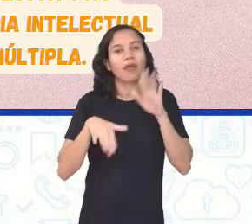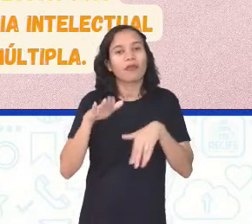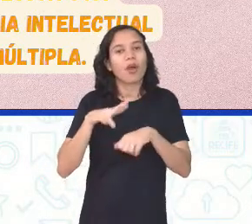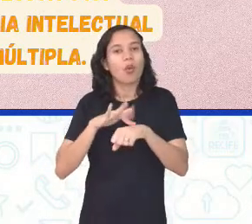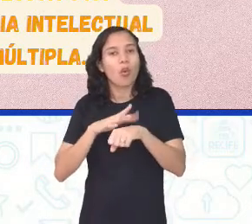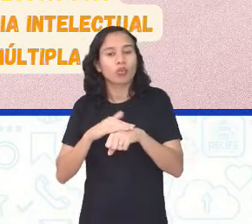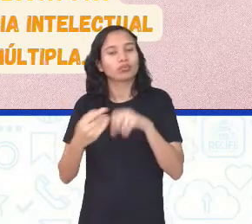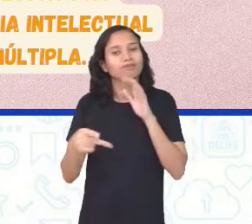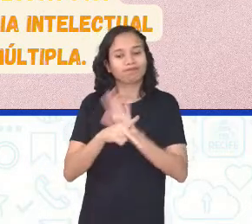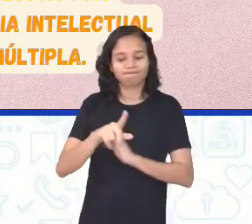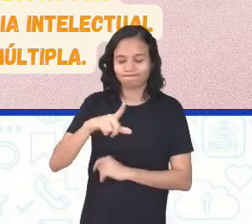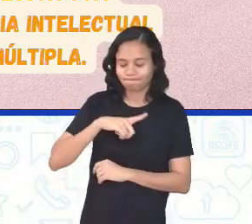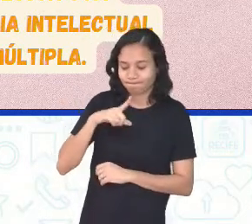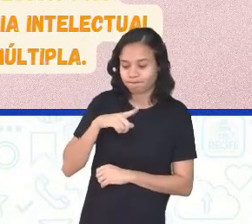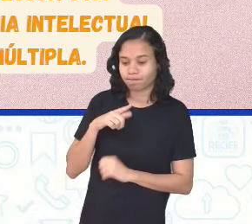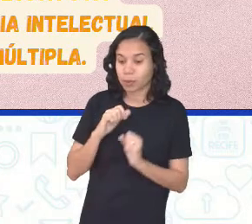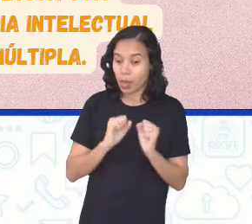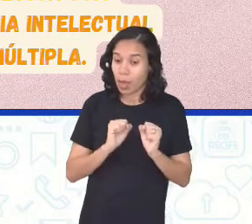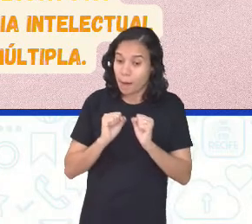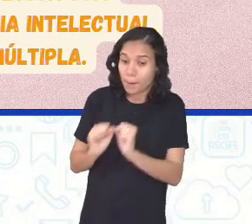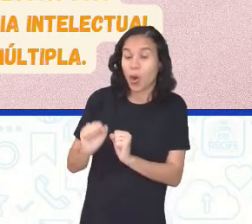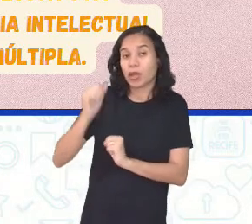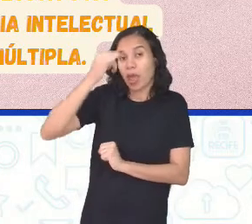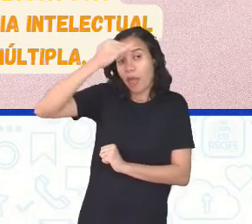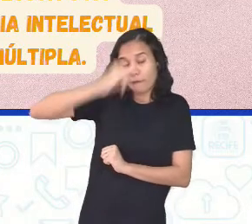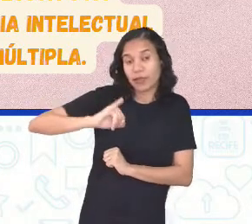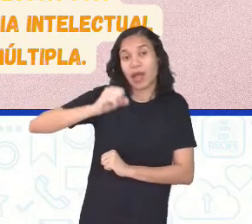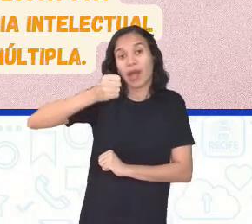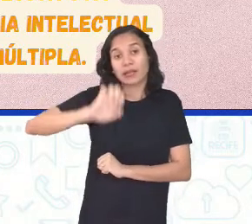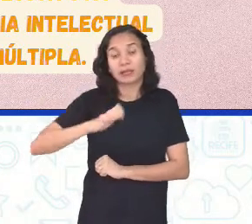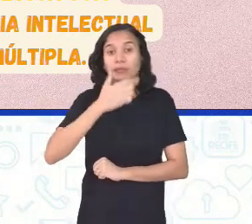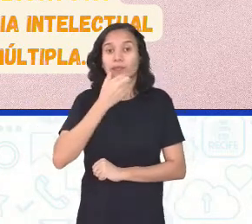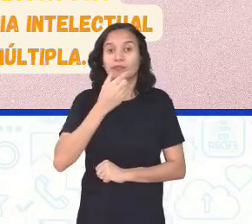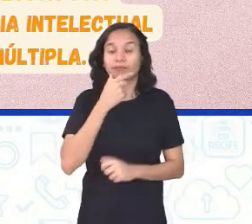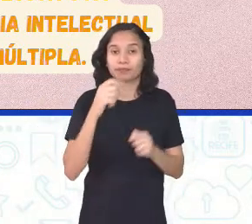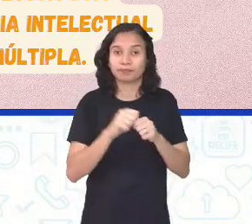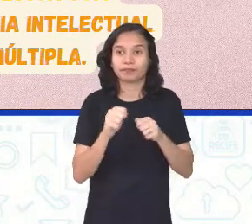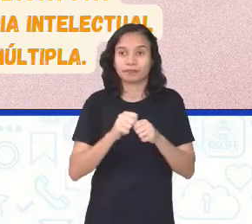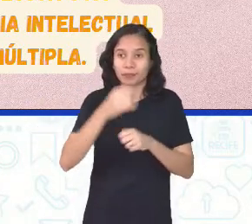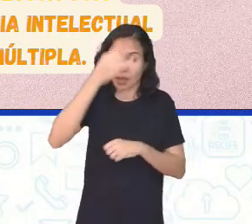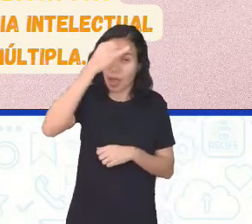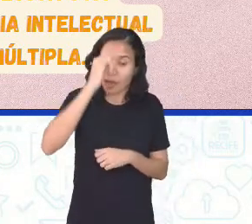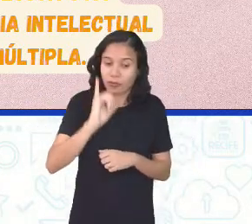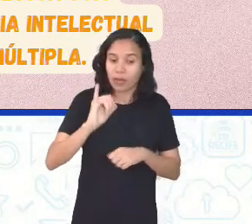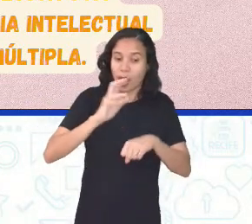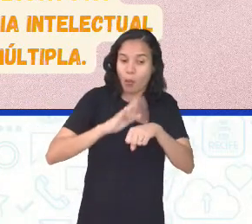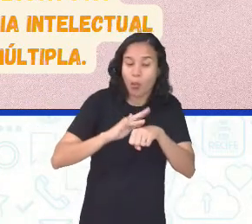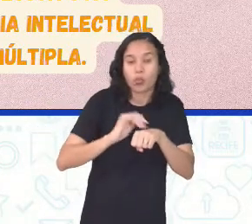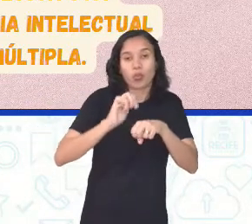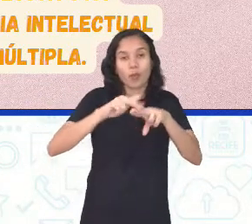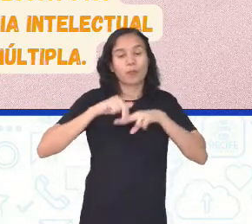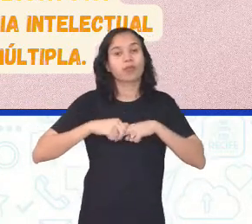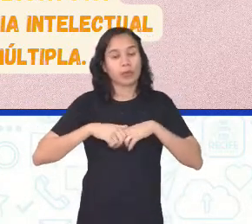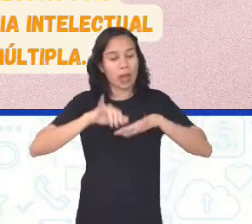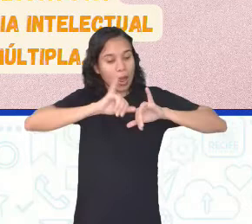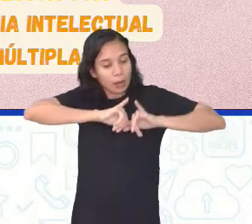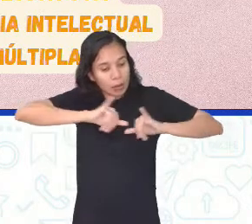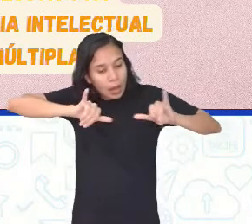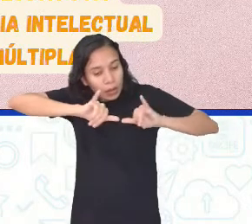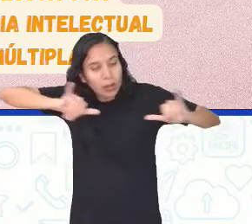doenças acometem e poderiam ser evitadas se o homem fizesse a prevenção. Então, a campanha é também